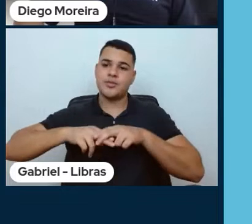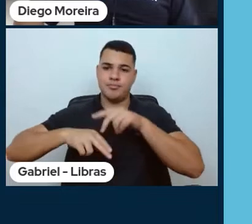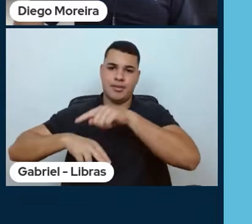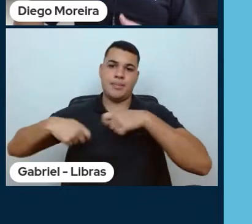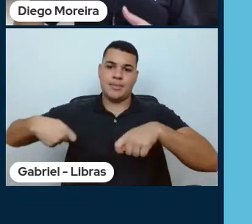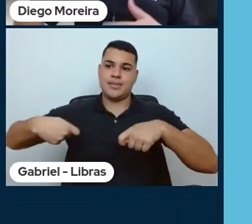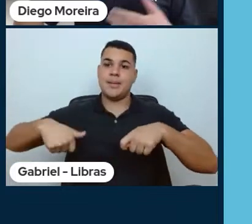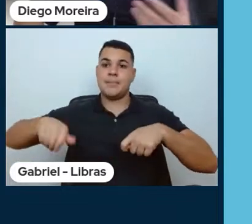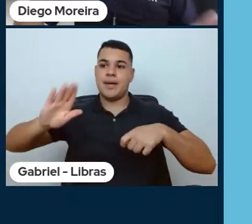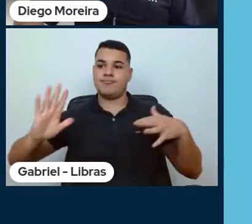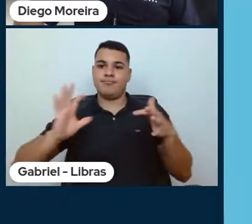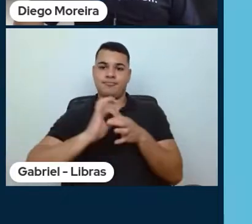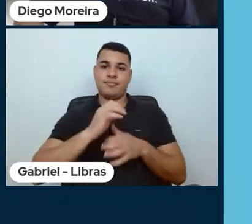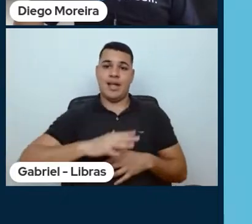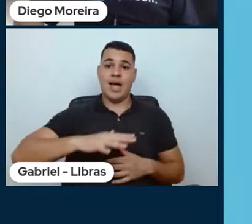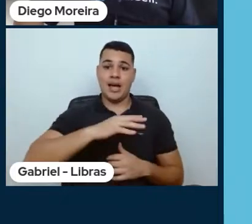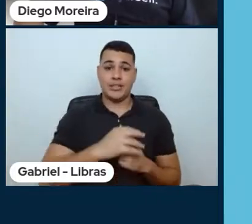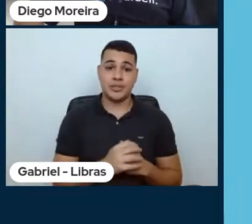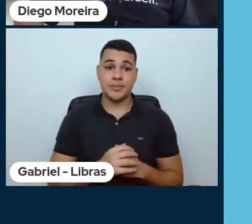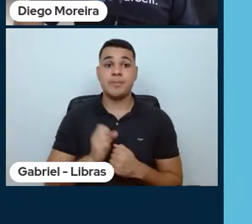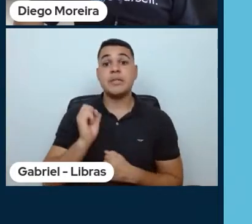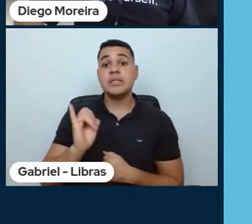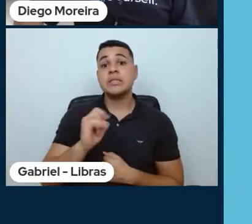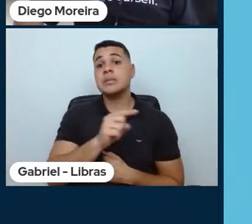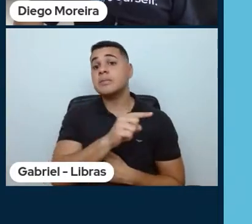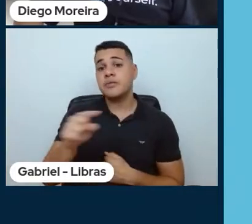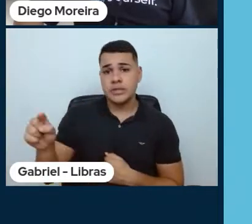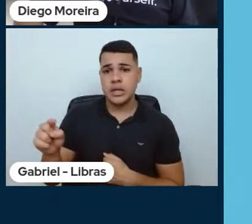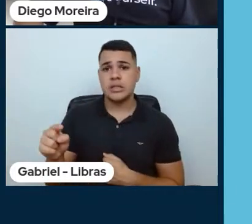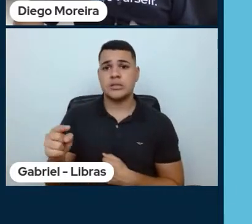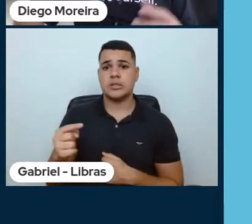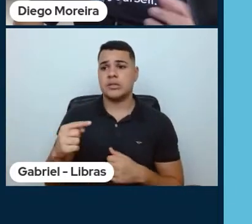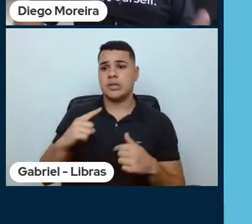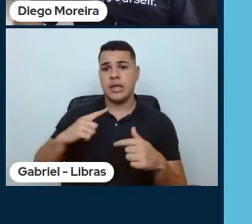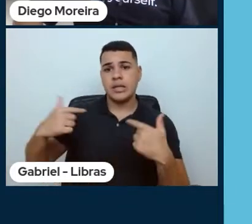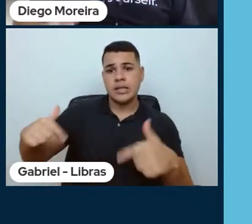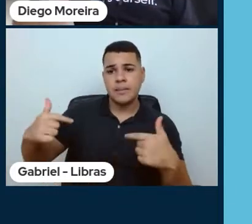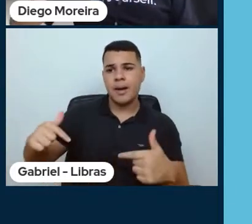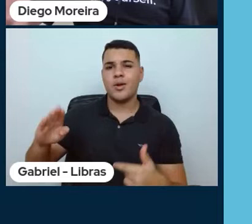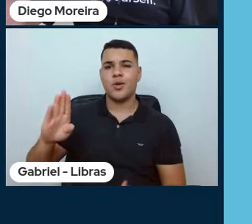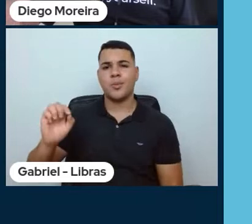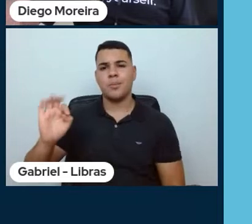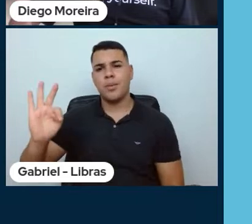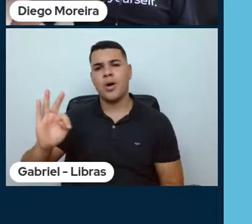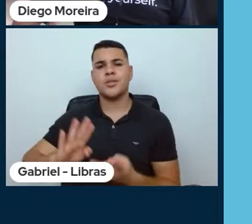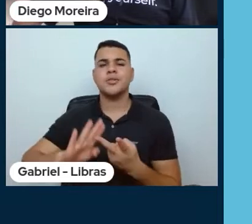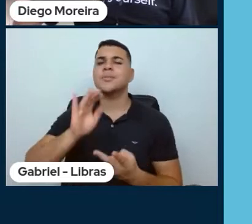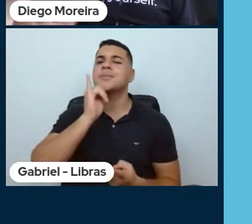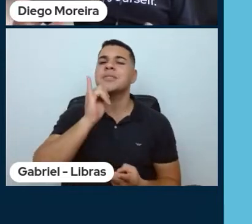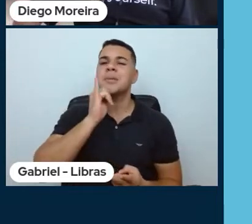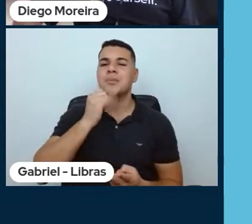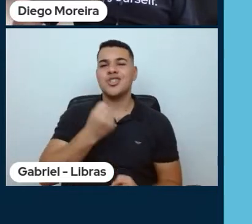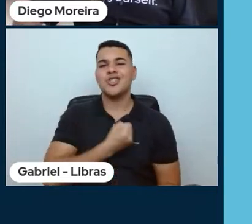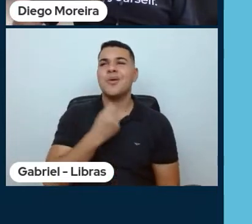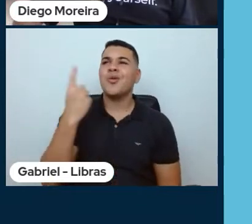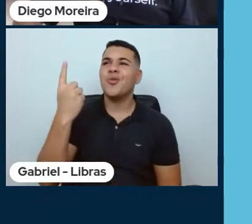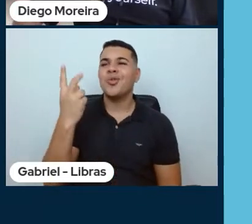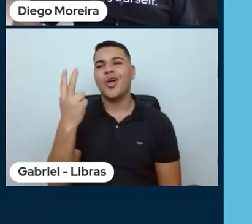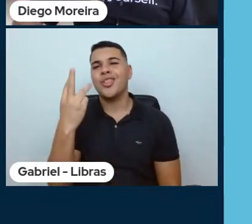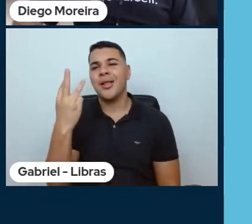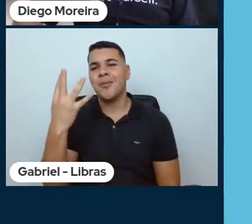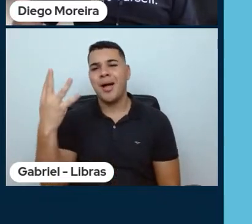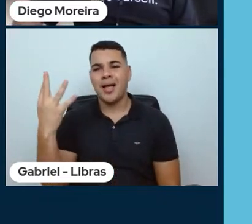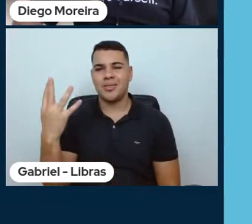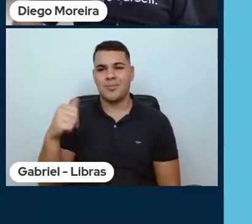E para quem trabalha muito ainda com chatbot de navegação, é aquele digite um, digite 2, né, bem URA, né,